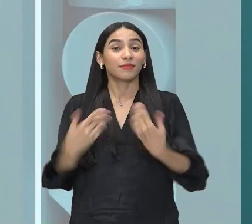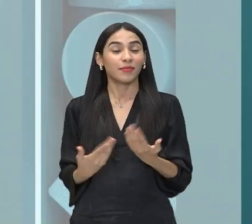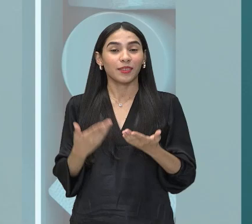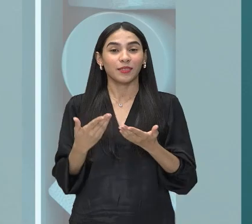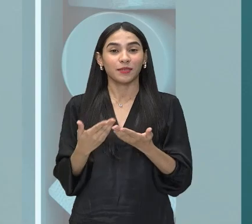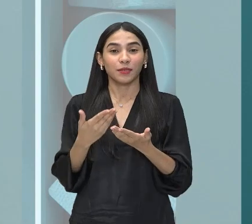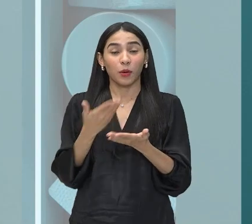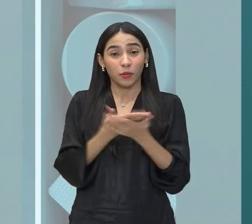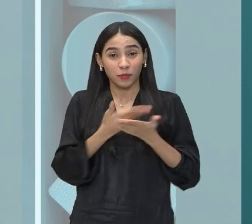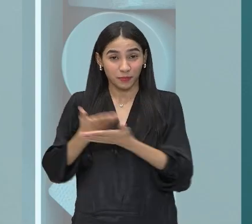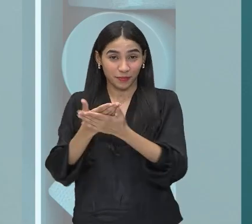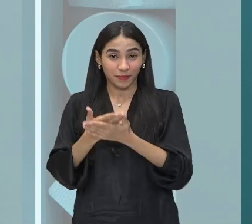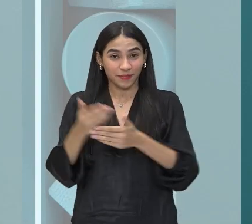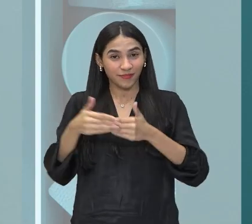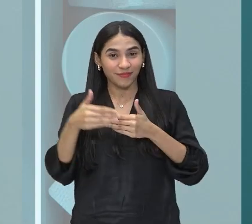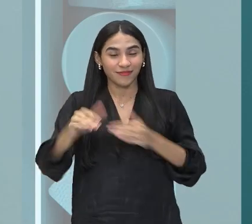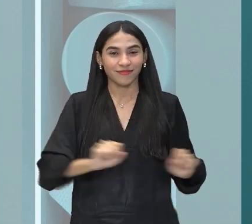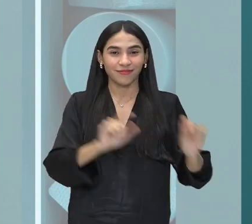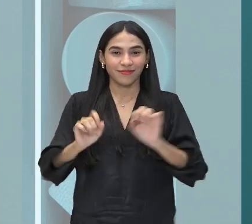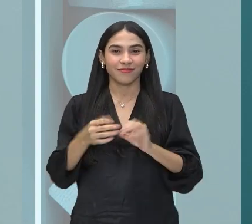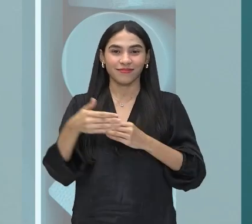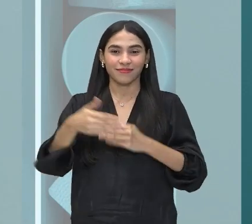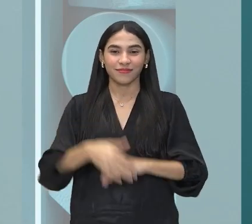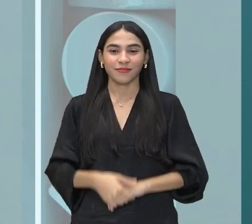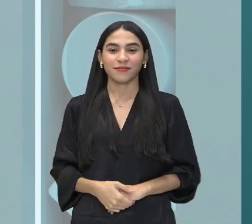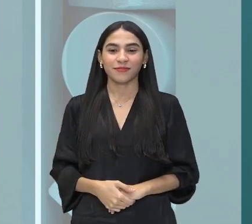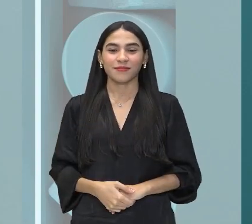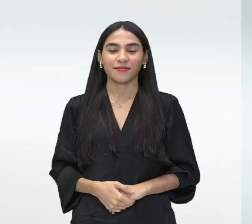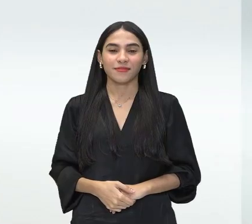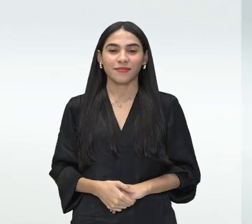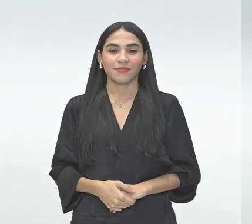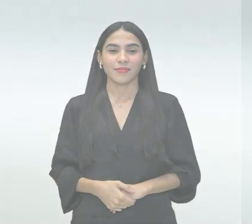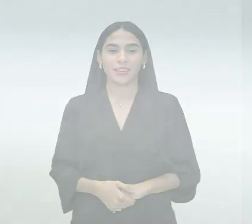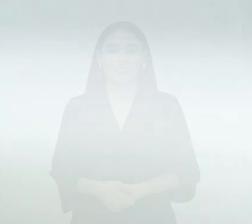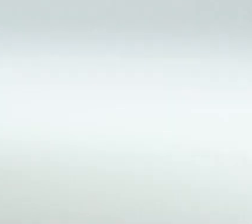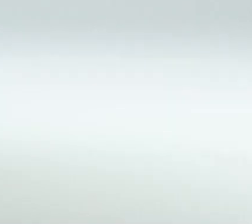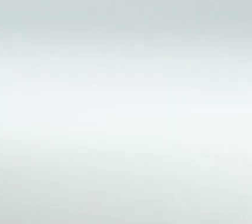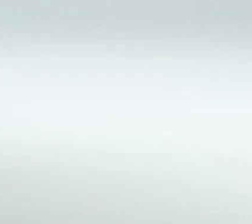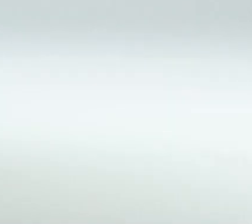o nosso conteúdo e vamos à nossa aula.